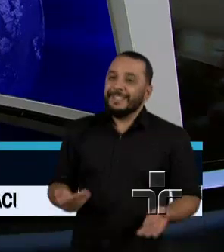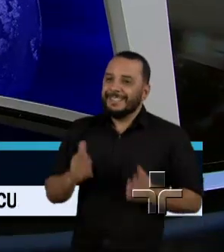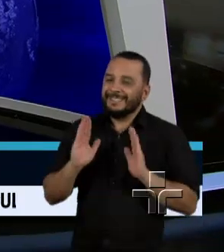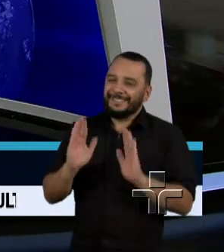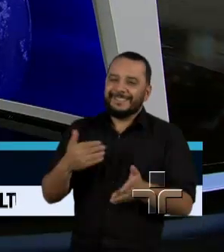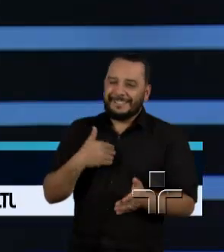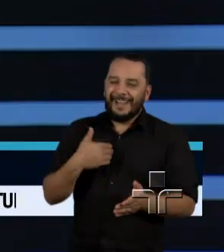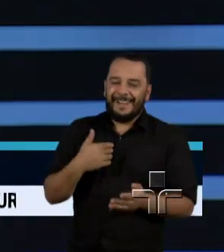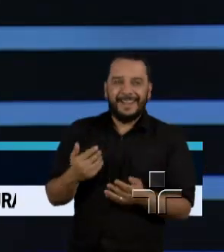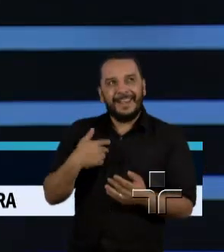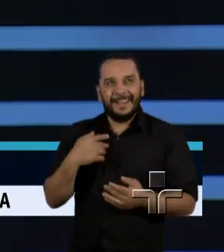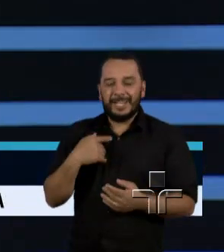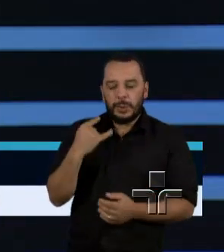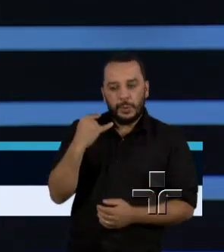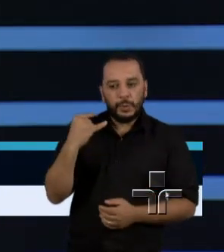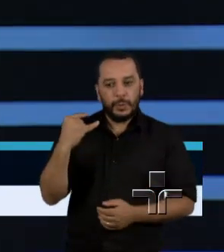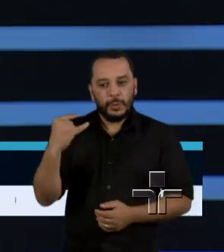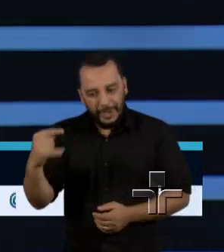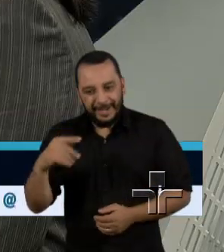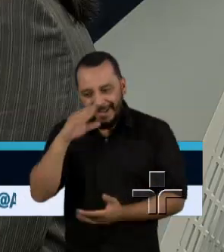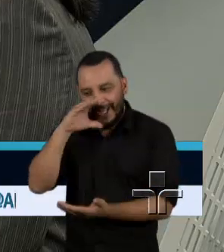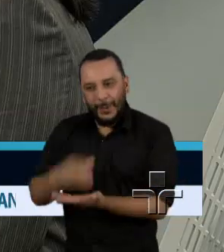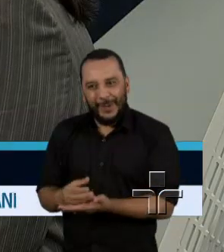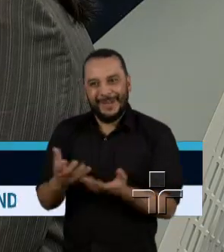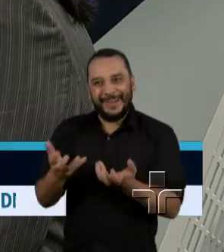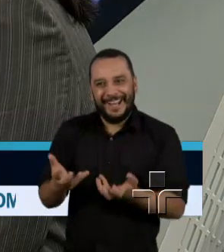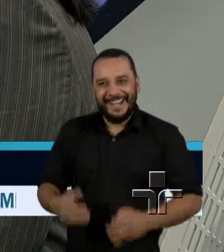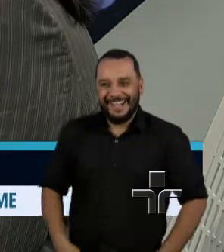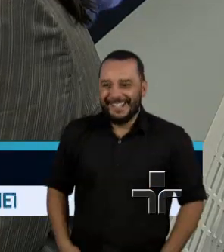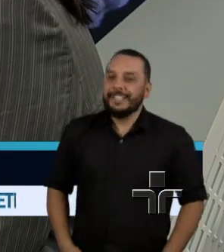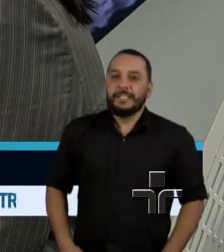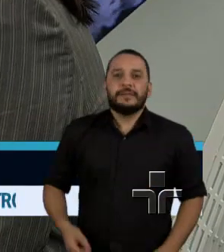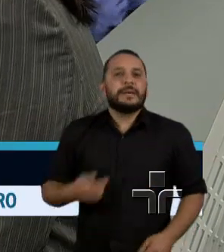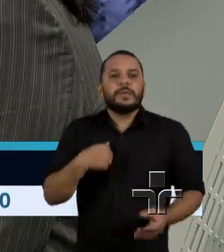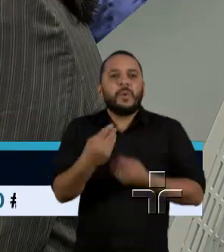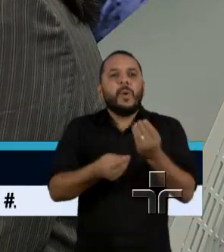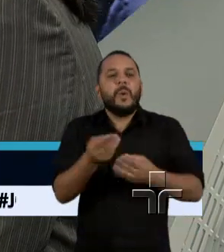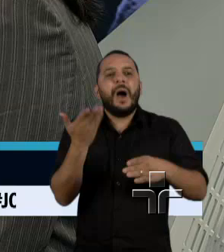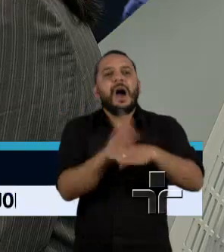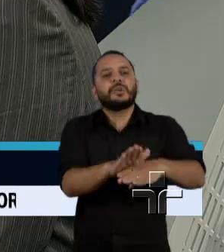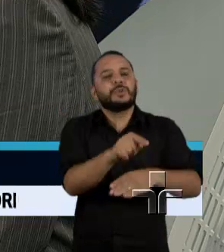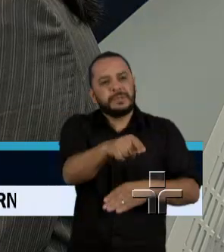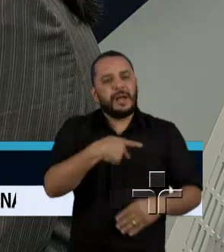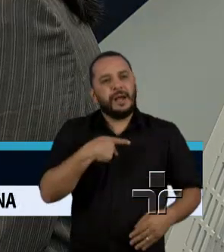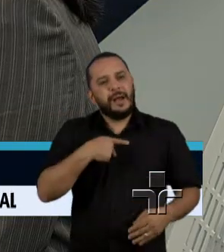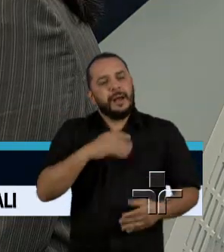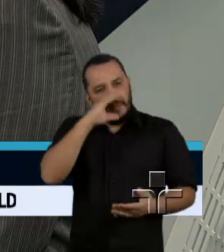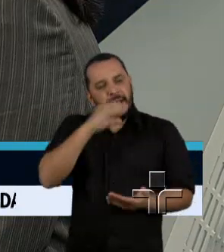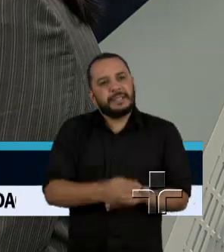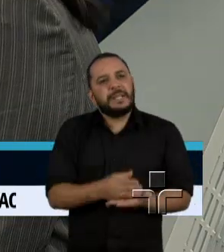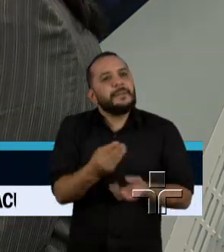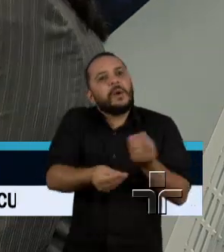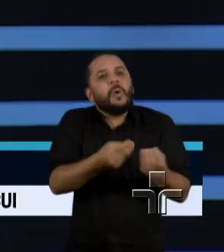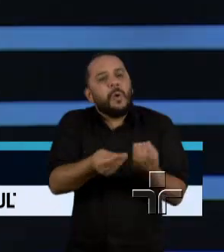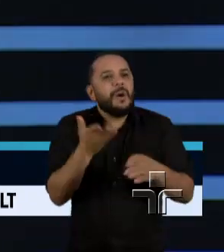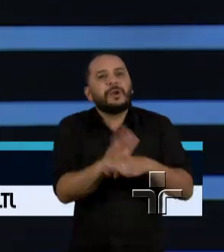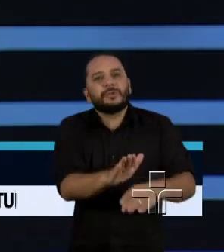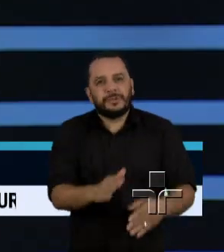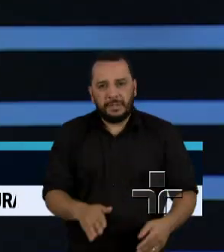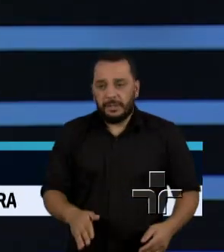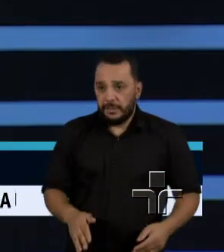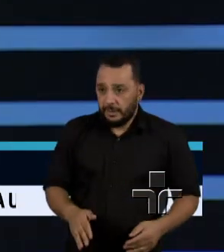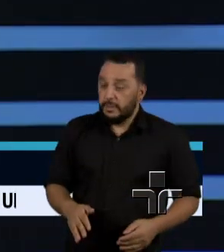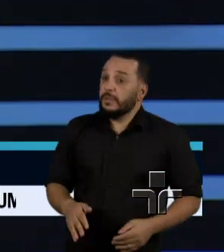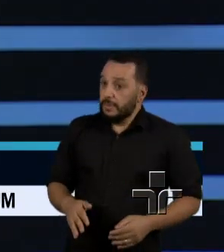acho, para ir para o PSDB. Agora, qual será que vai ser a contribuição dele? Qual contribuição ele pode trazer para o PSDB? Capital